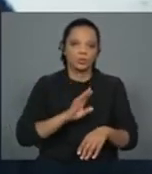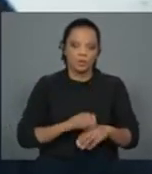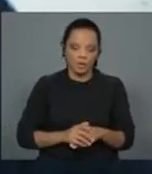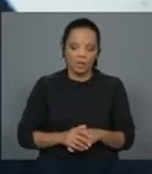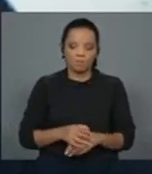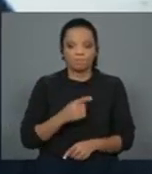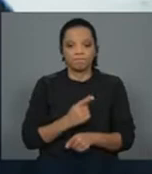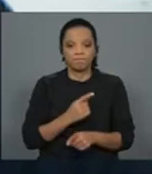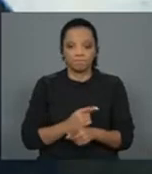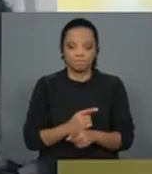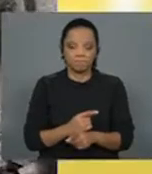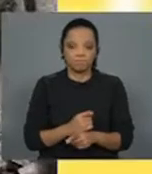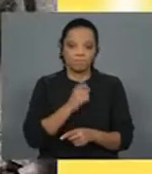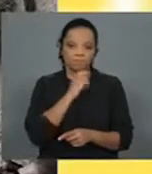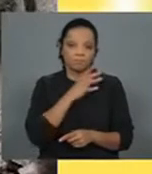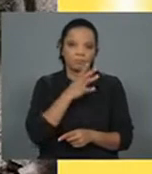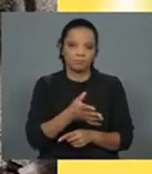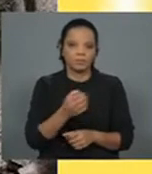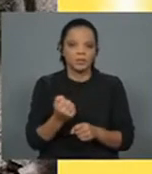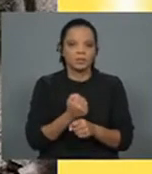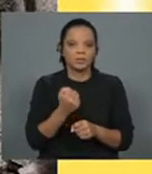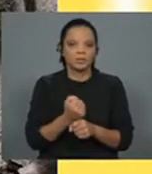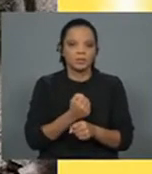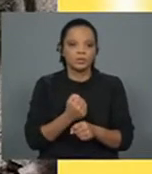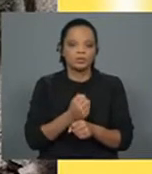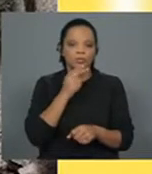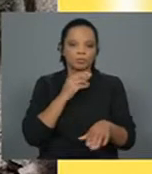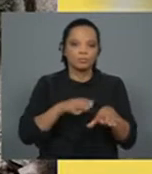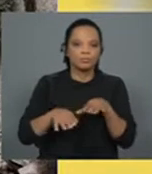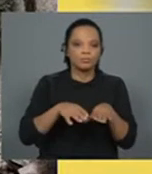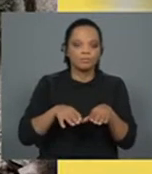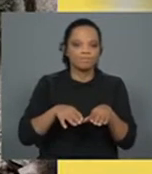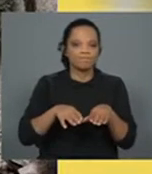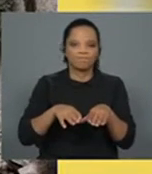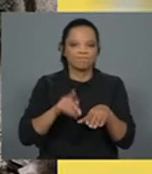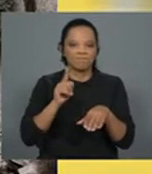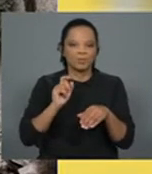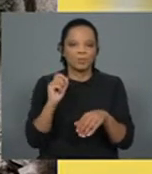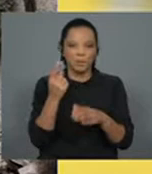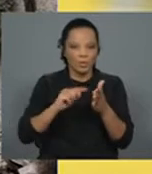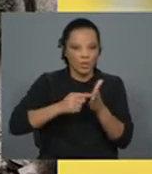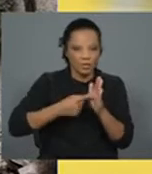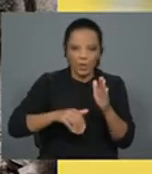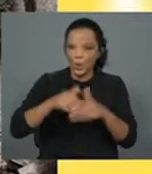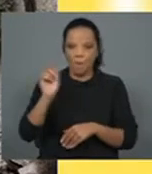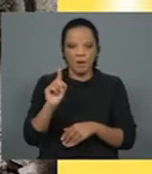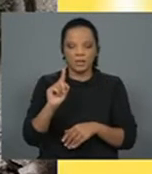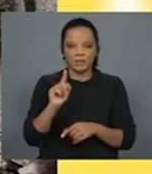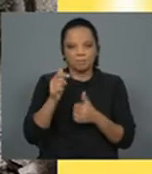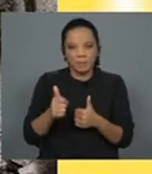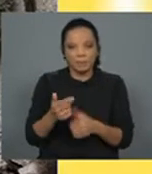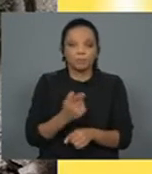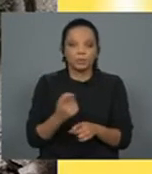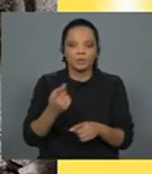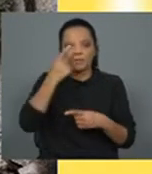mesmo assim podemos dizer que o serviço sismológico não passou com muita distinção nesse primeiro teste, porque havia